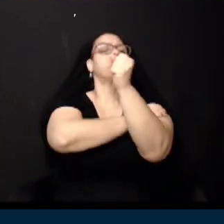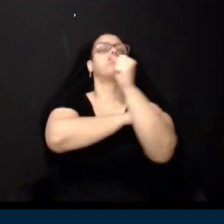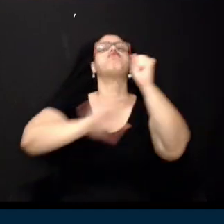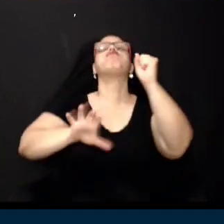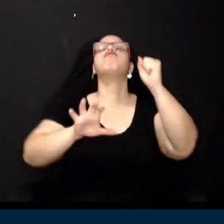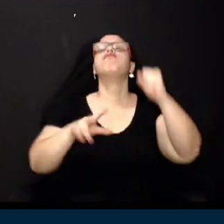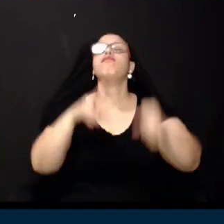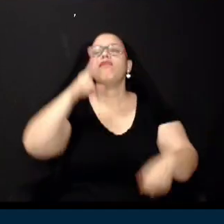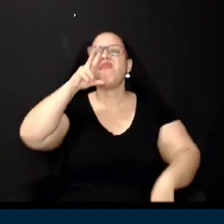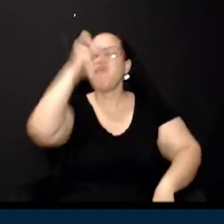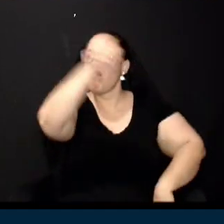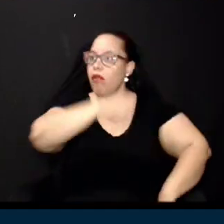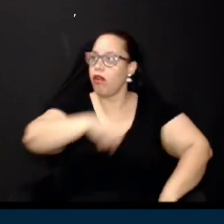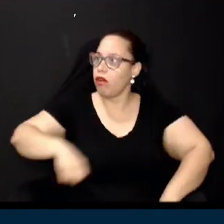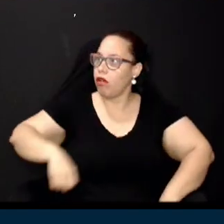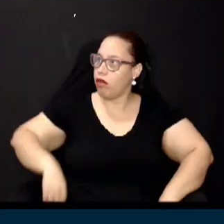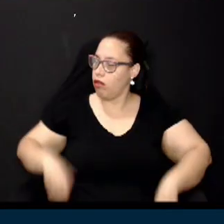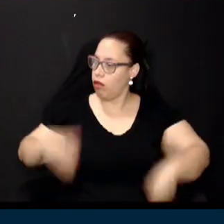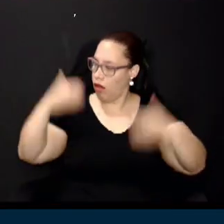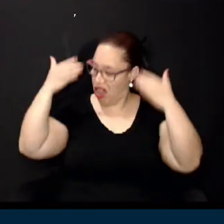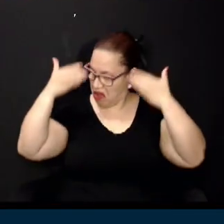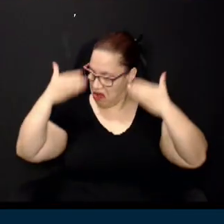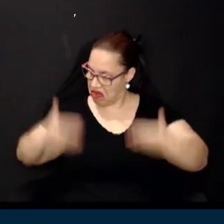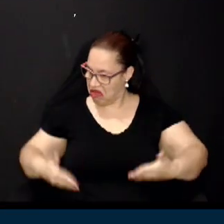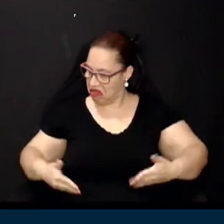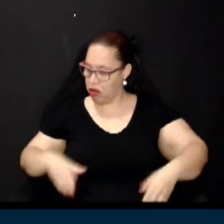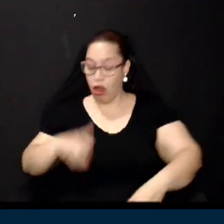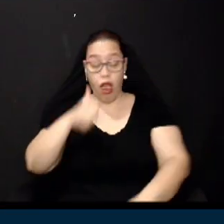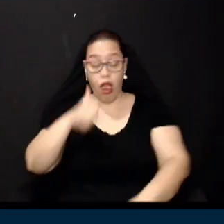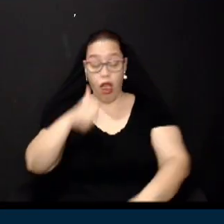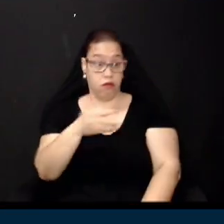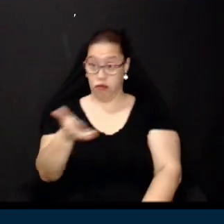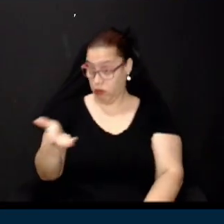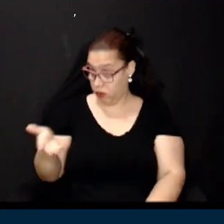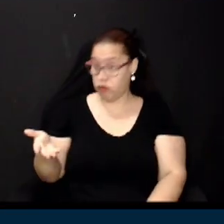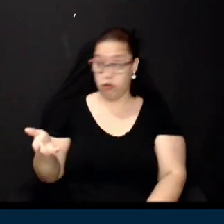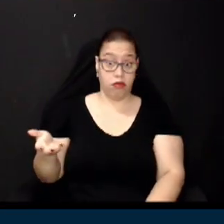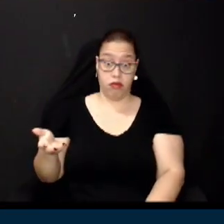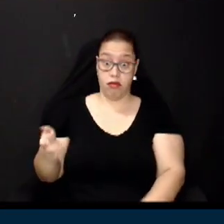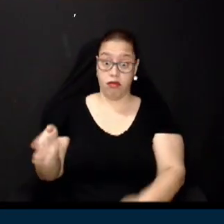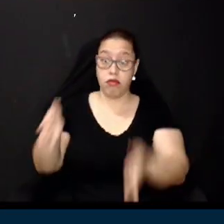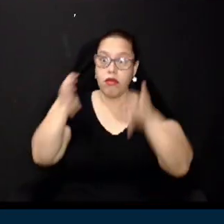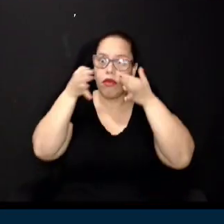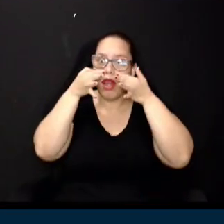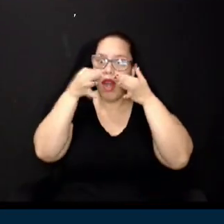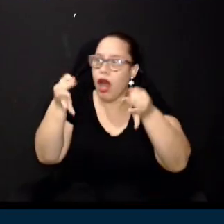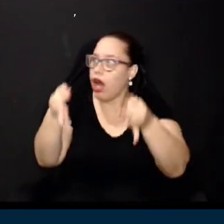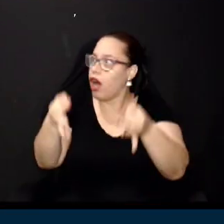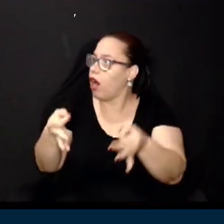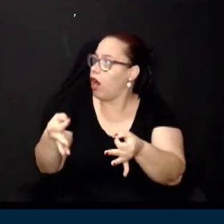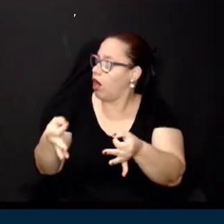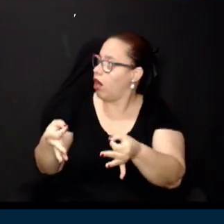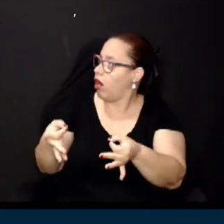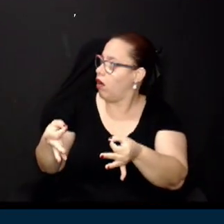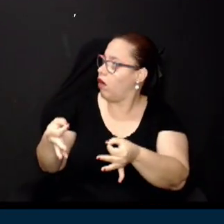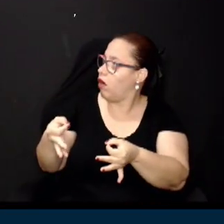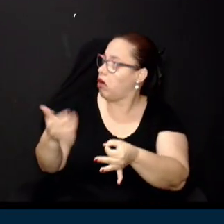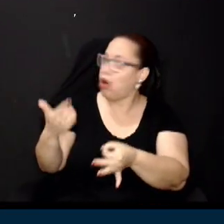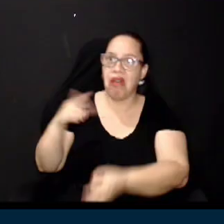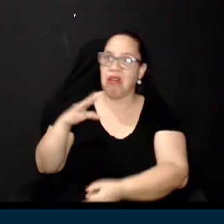e o visual daquelas mulheres. Então isso chama muita atenção, porque a gente que às vezes não tem o conhecimento